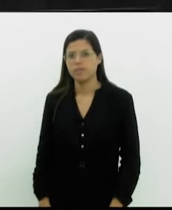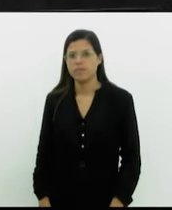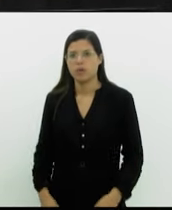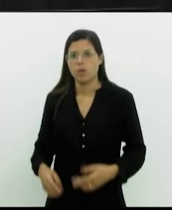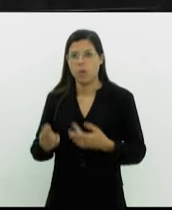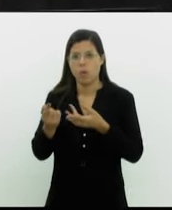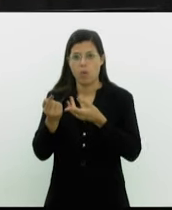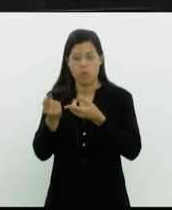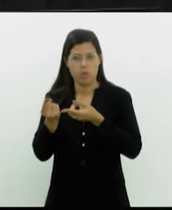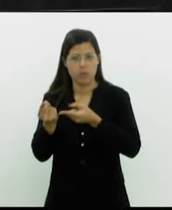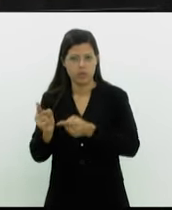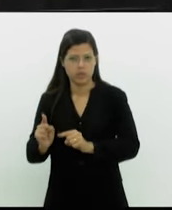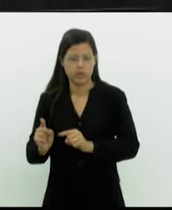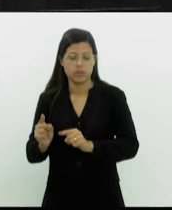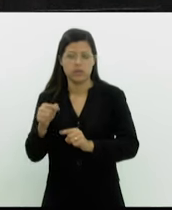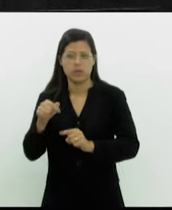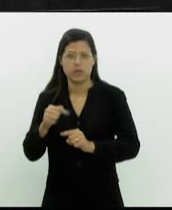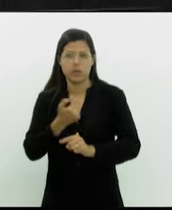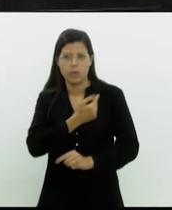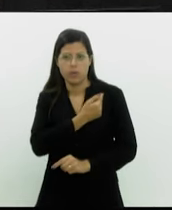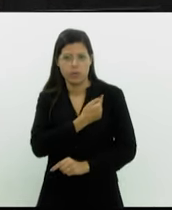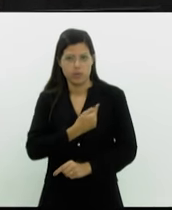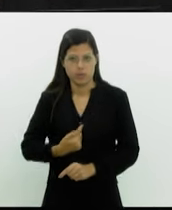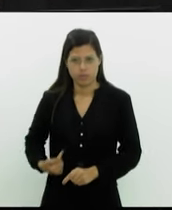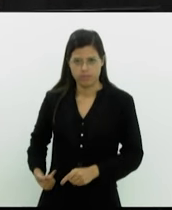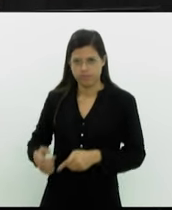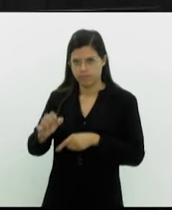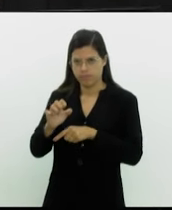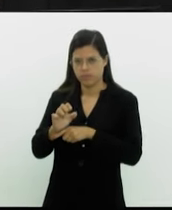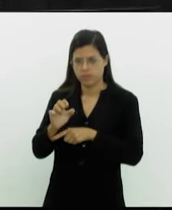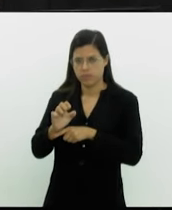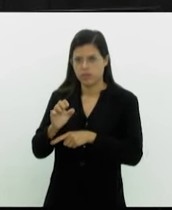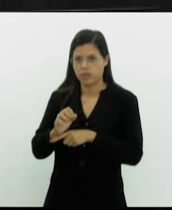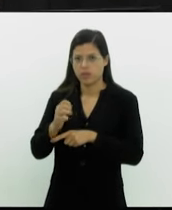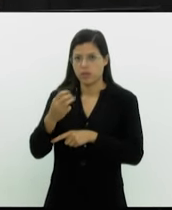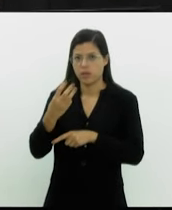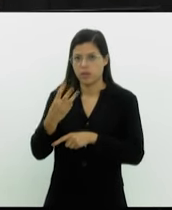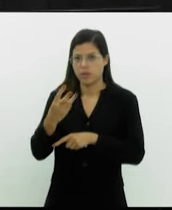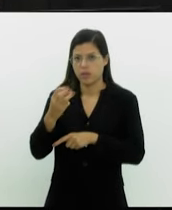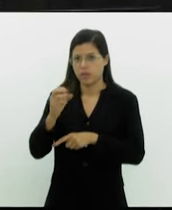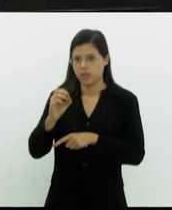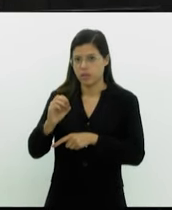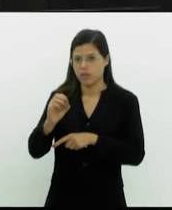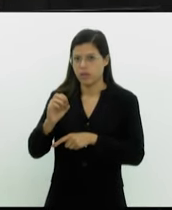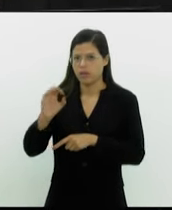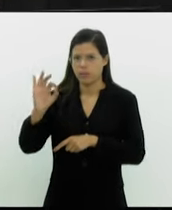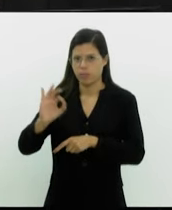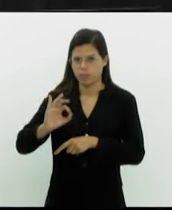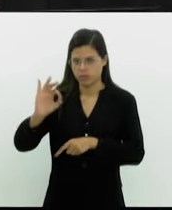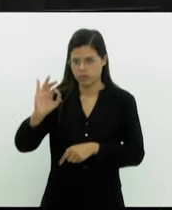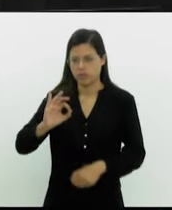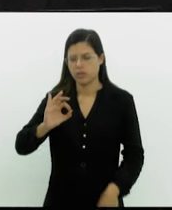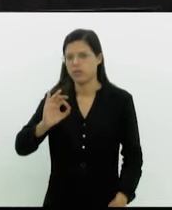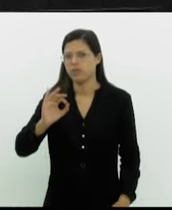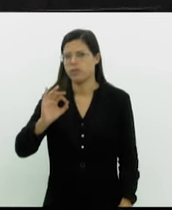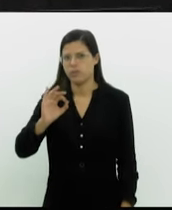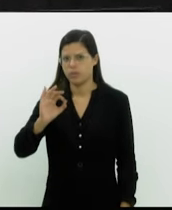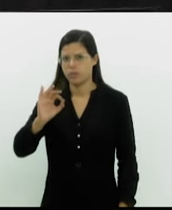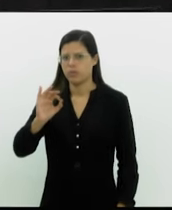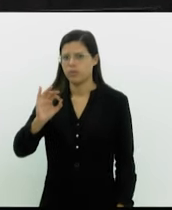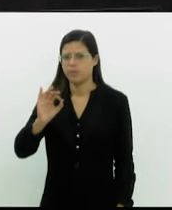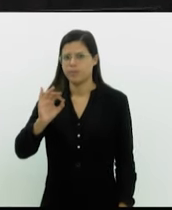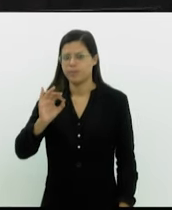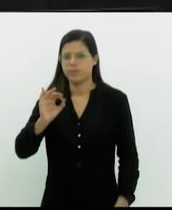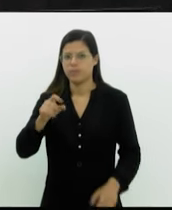emplacou contra o governo do Estado de 30 pontos percentuais em cima